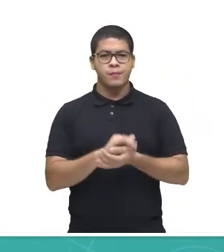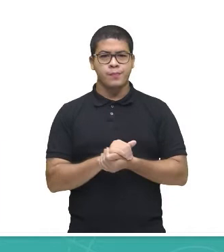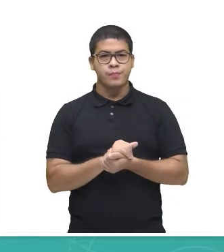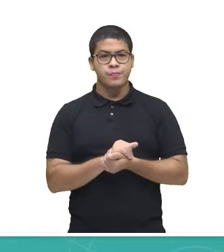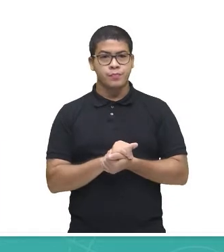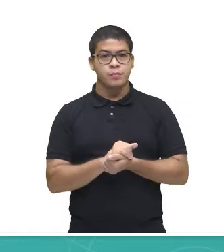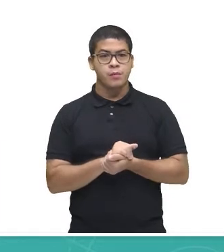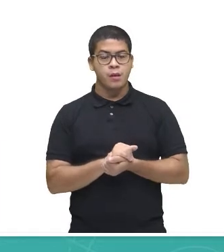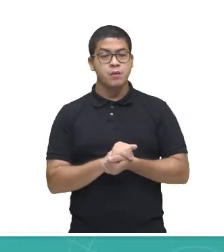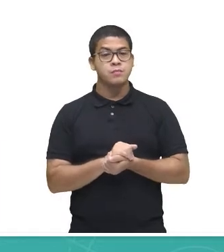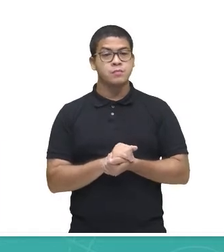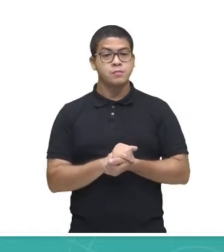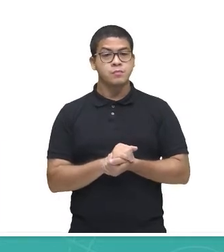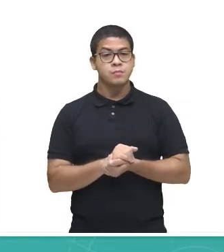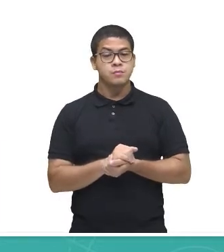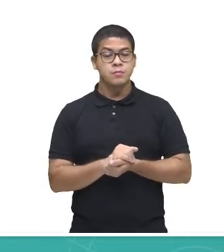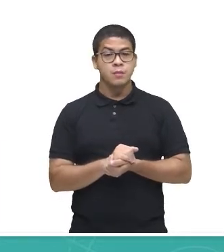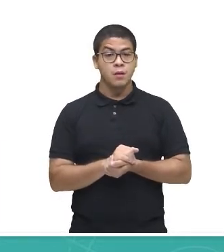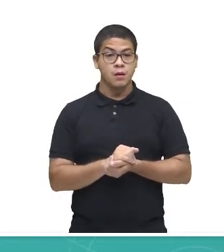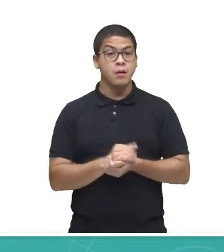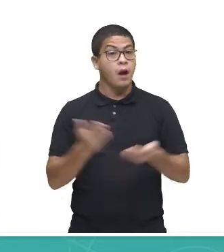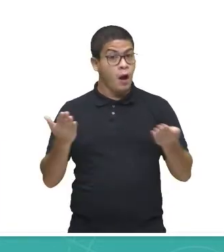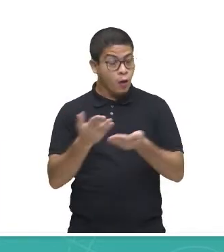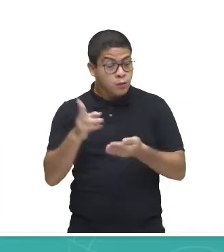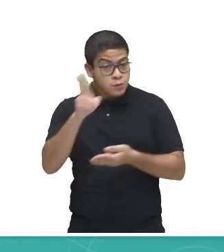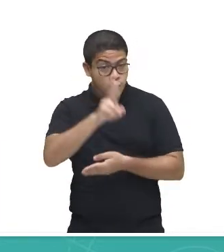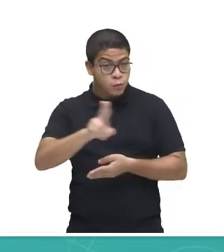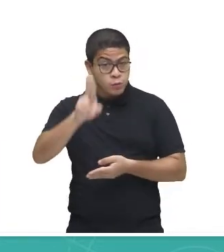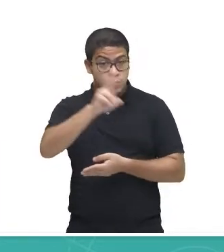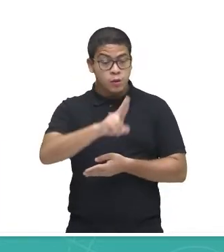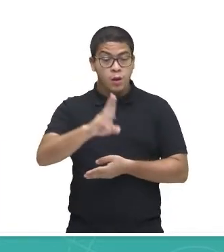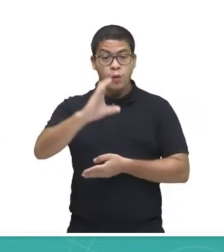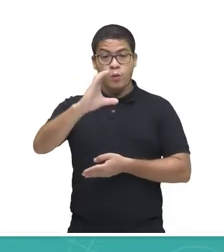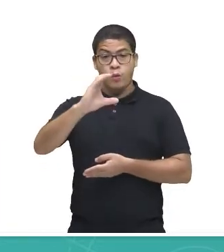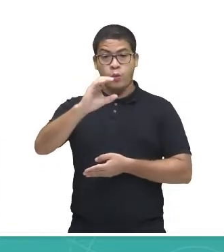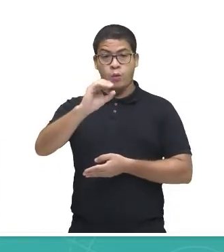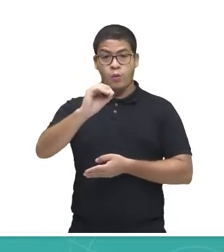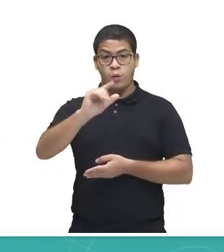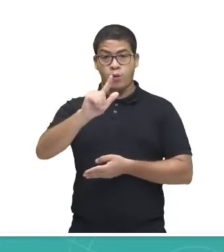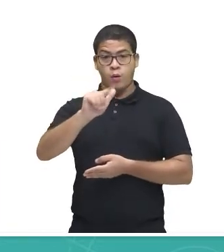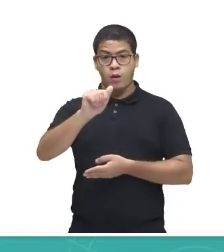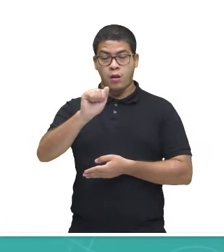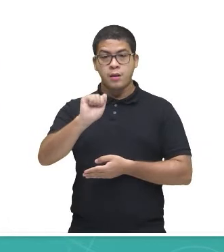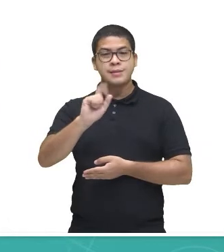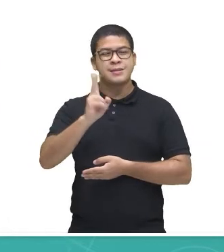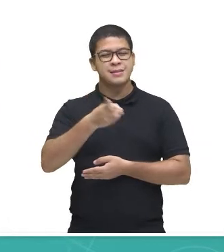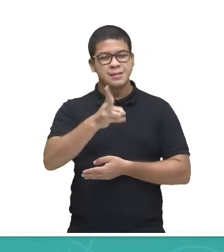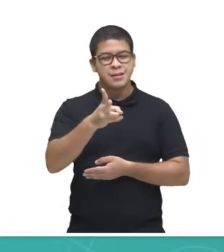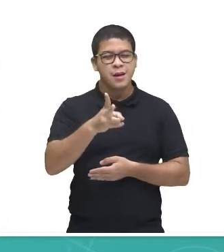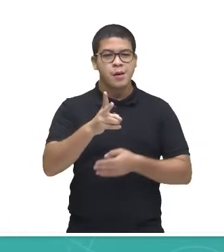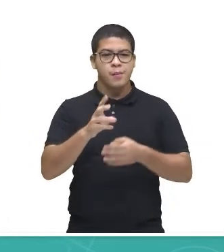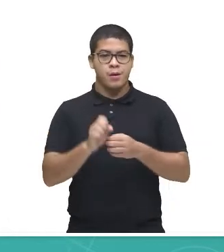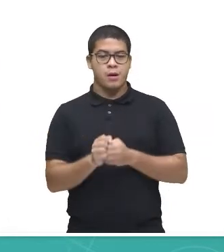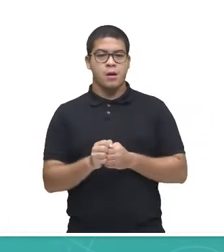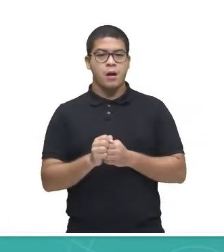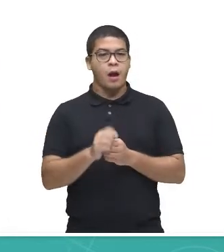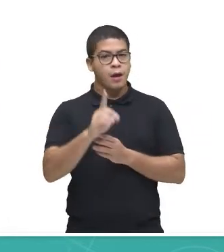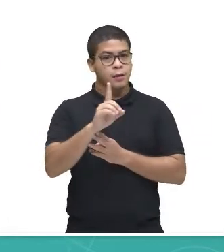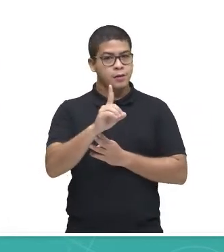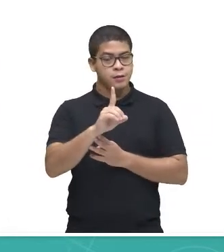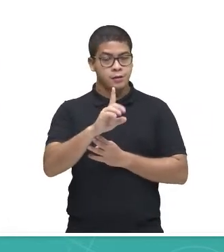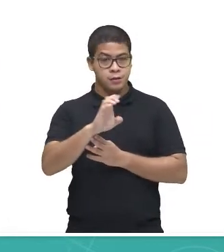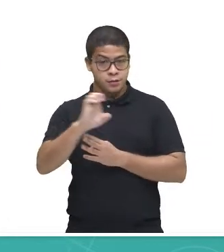né, como eu falei agora há pouco, eles estão localizados sempre à esquerda ou à direita da